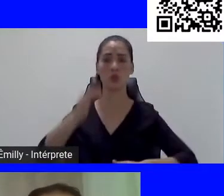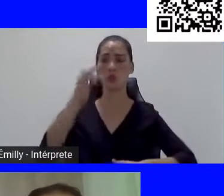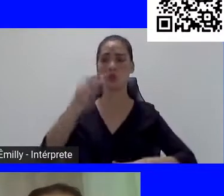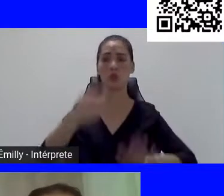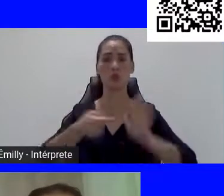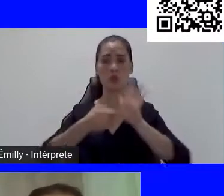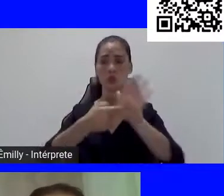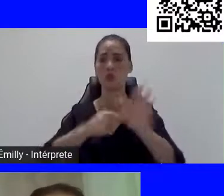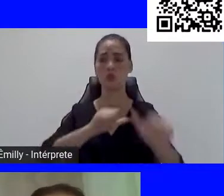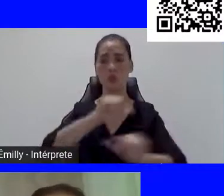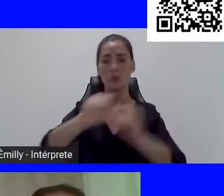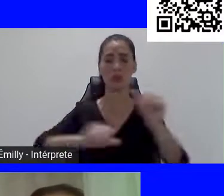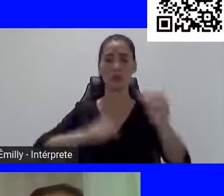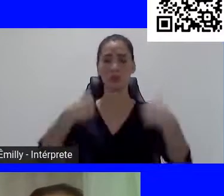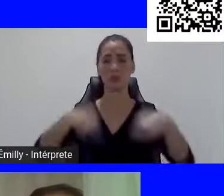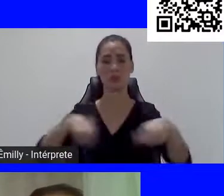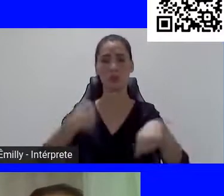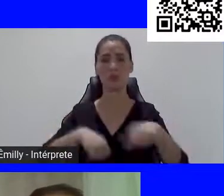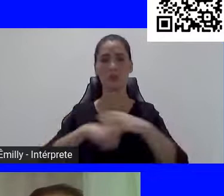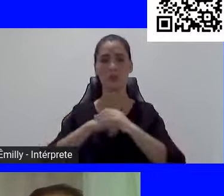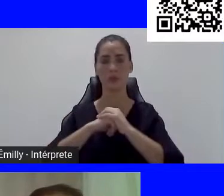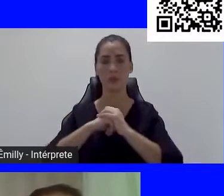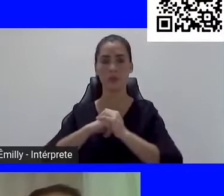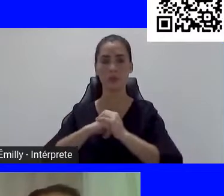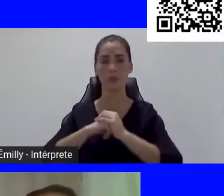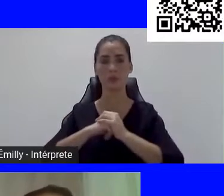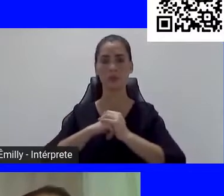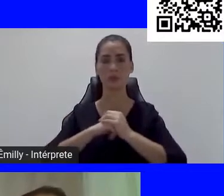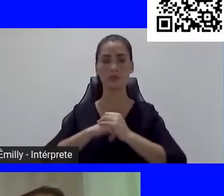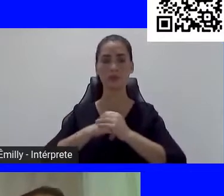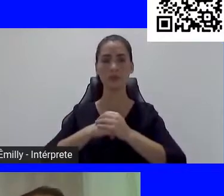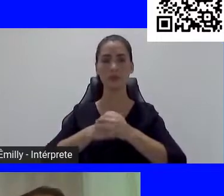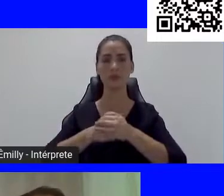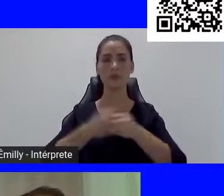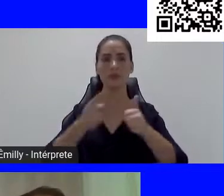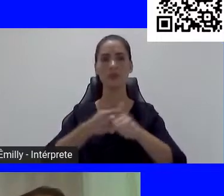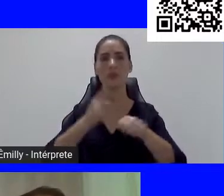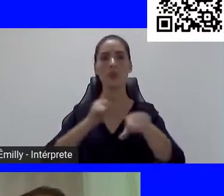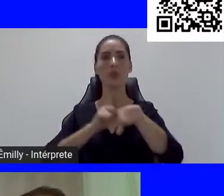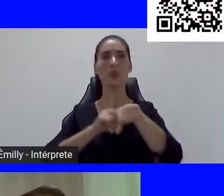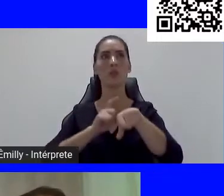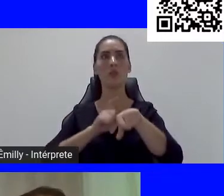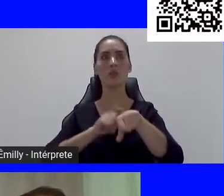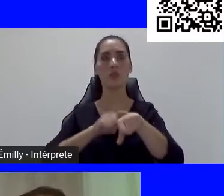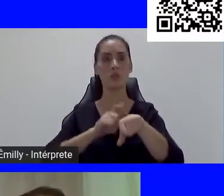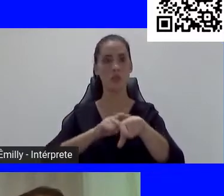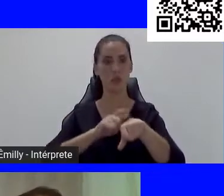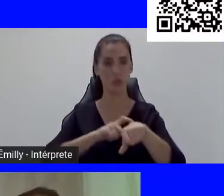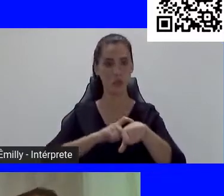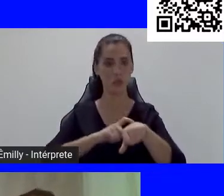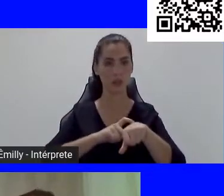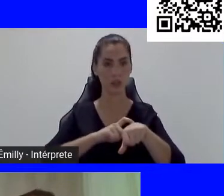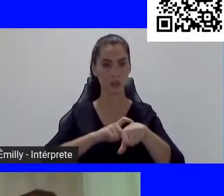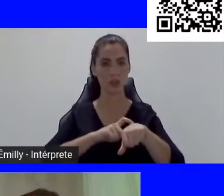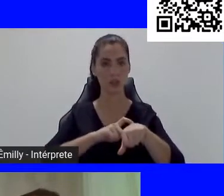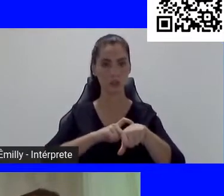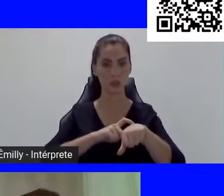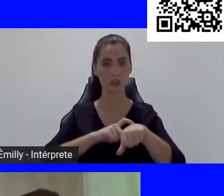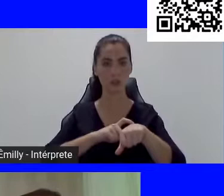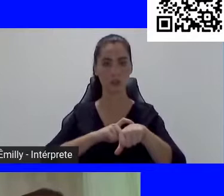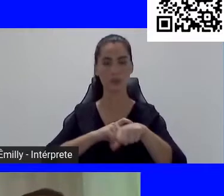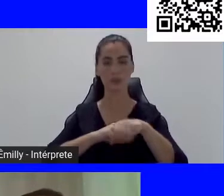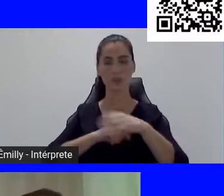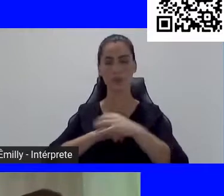necessárias. No primeiro momento que aconteceu de fragilidade, de denúncia, de suspeitas, em relação não necessariamente à figura do presidente, mas